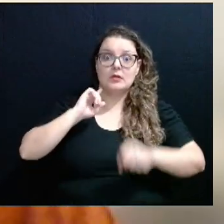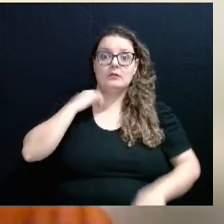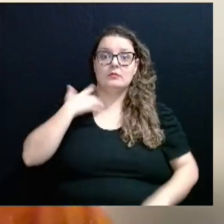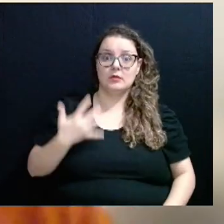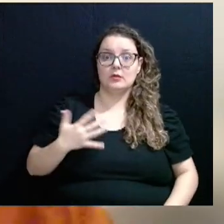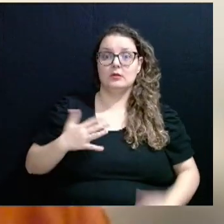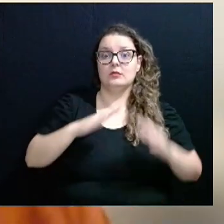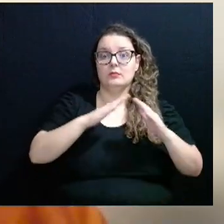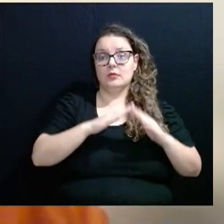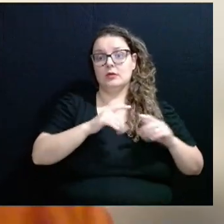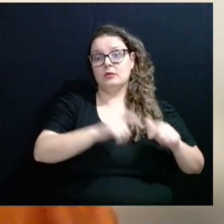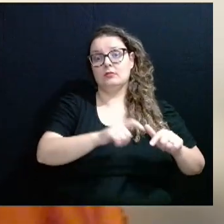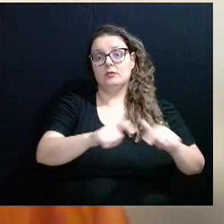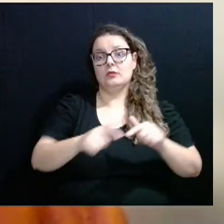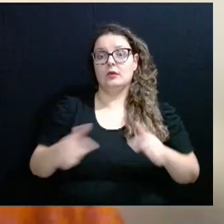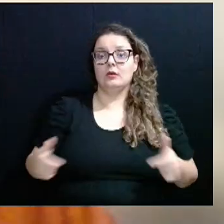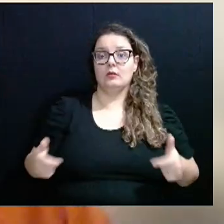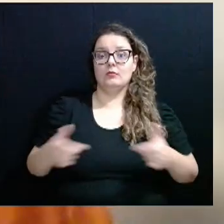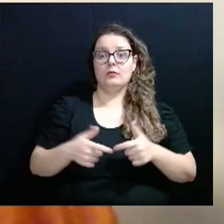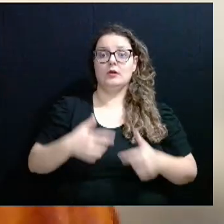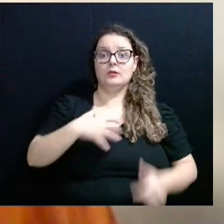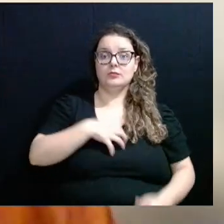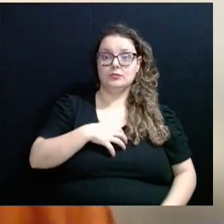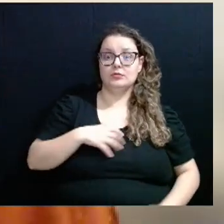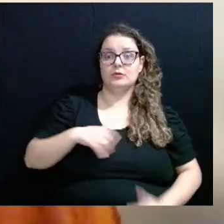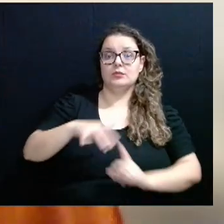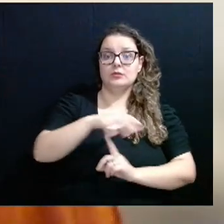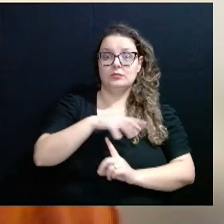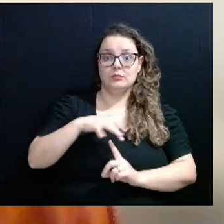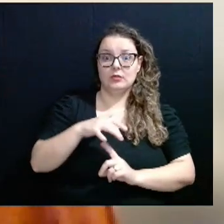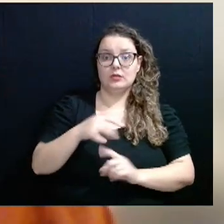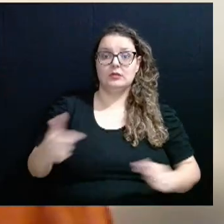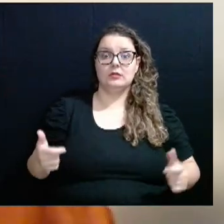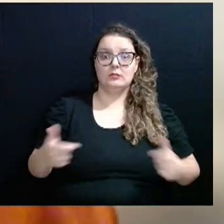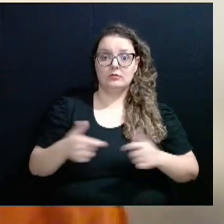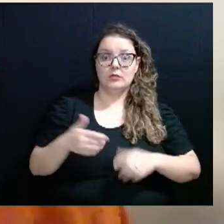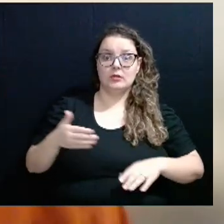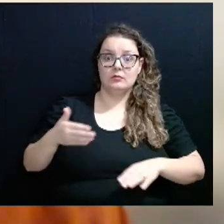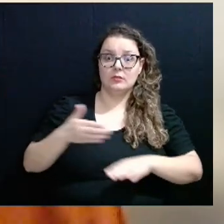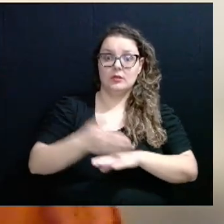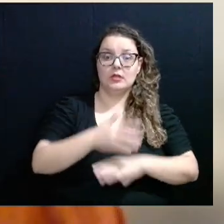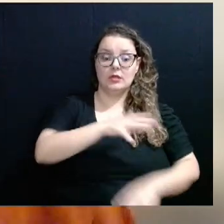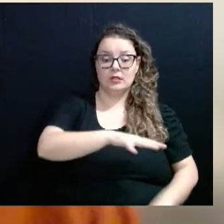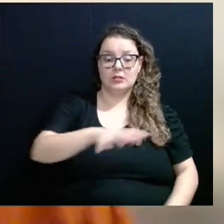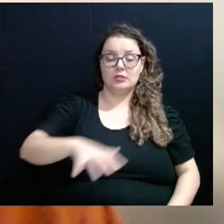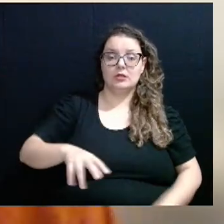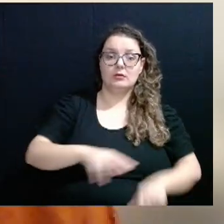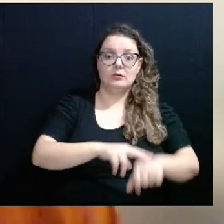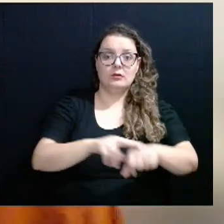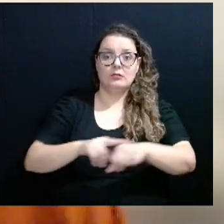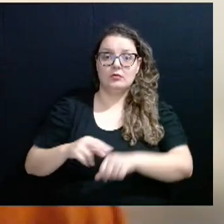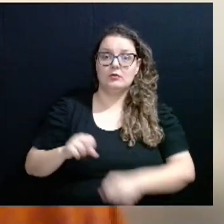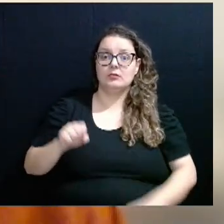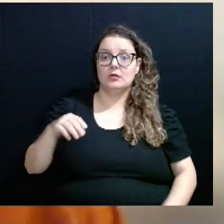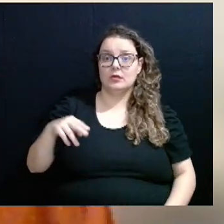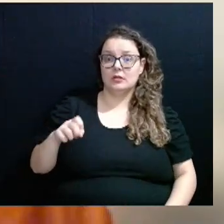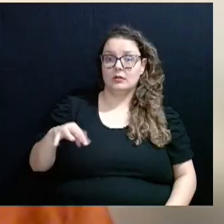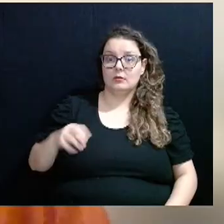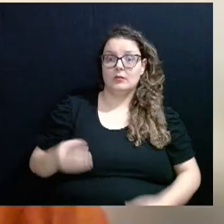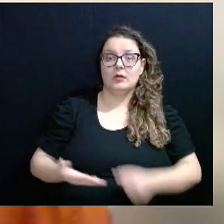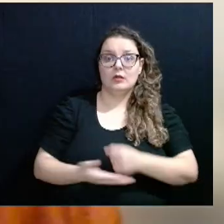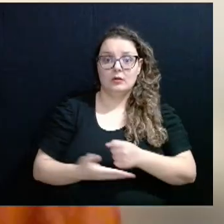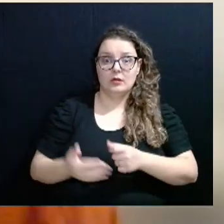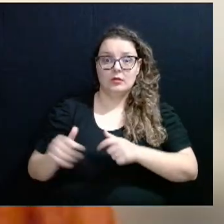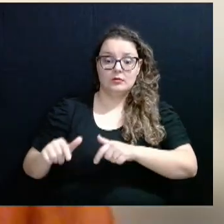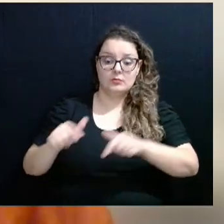com menos condições ambientais, ter menos acesso às áreas verdes, ao saneamento básico, estar nas áreas que mais alagam. Então,